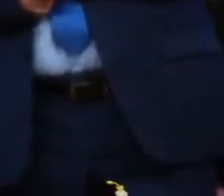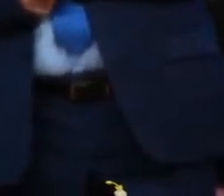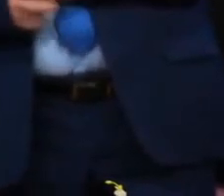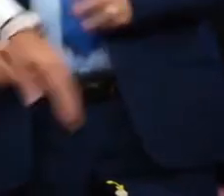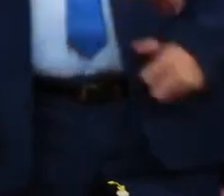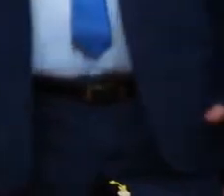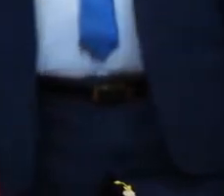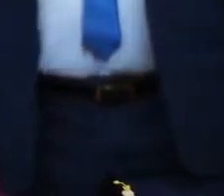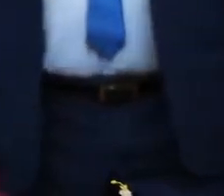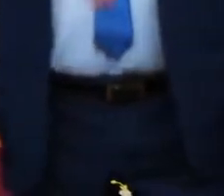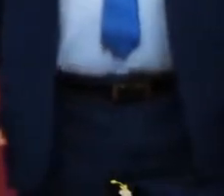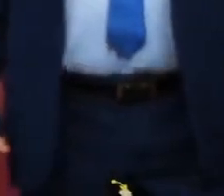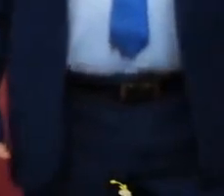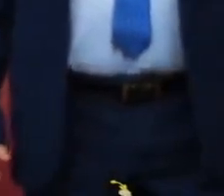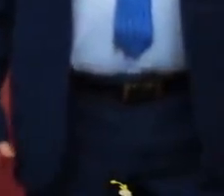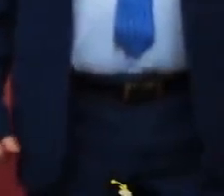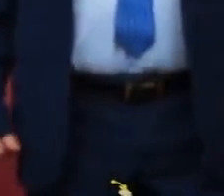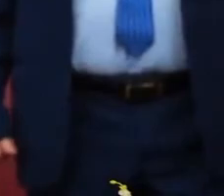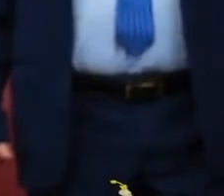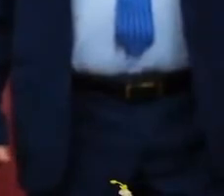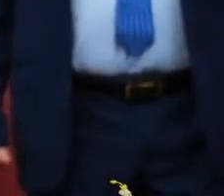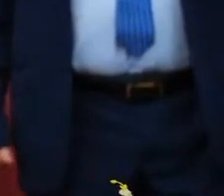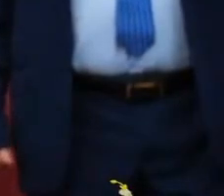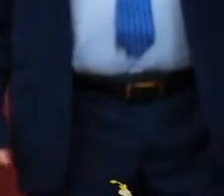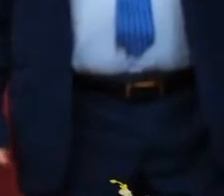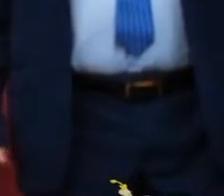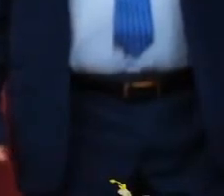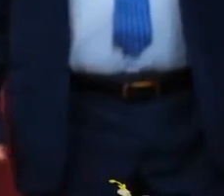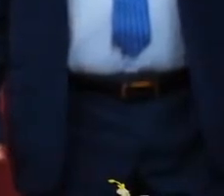Vamos dizer que Ele é bem-vindo nessa casa.